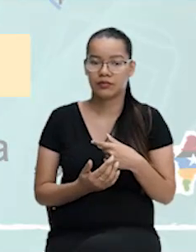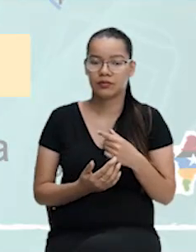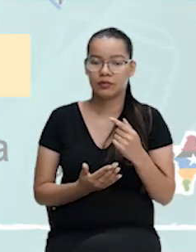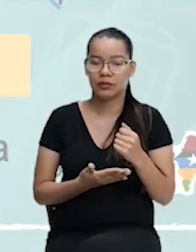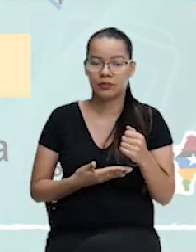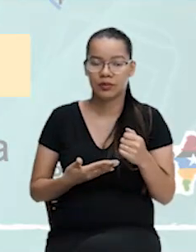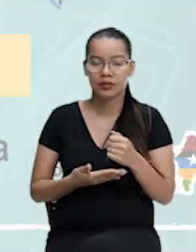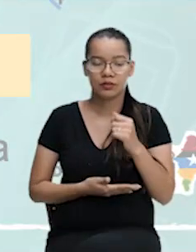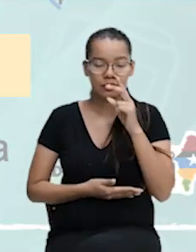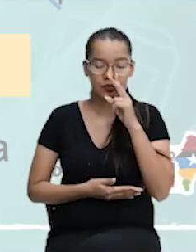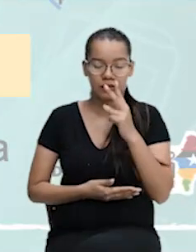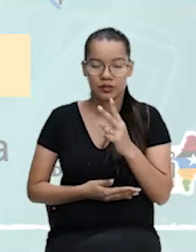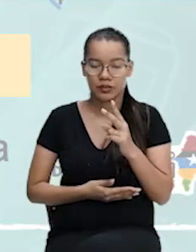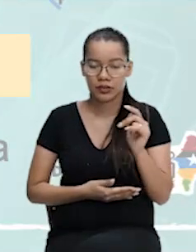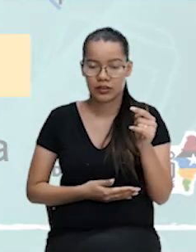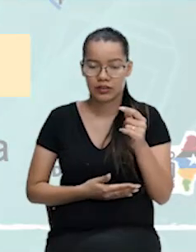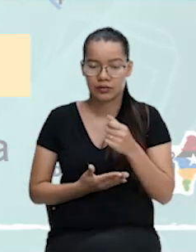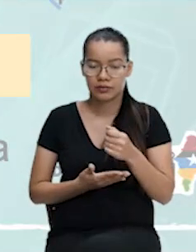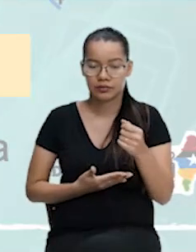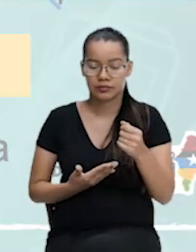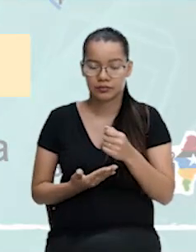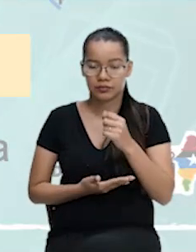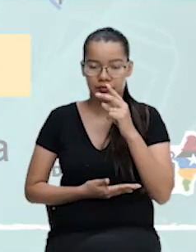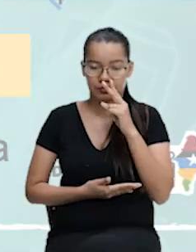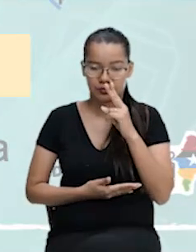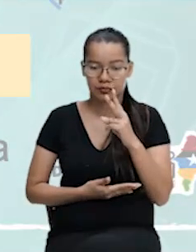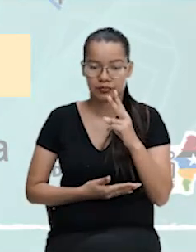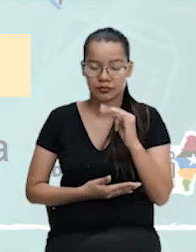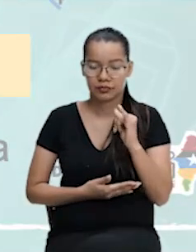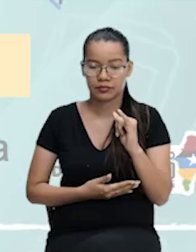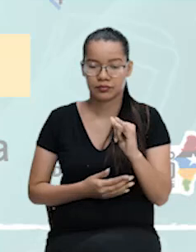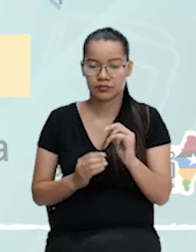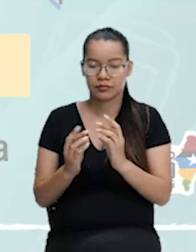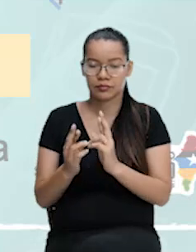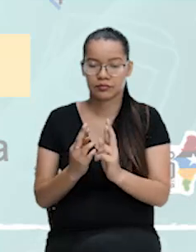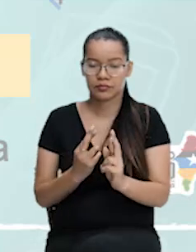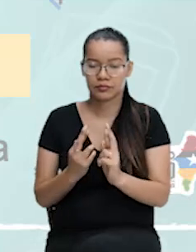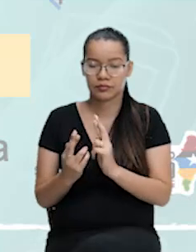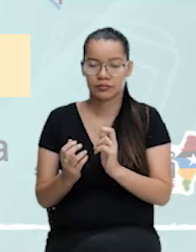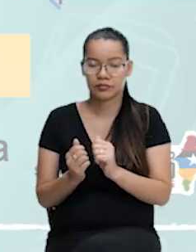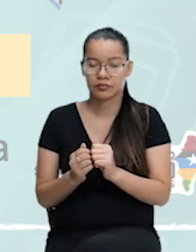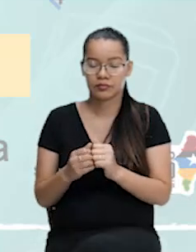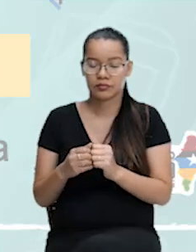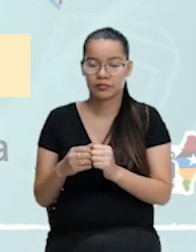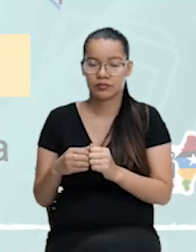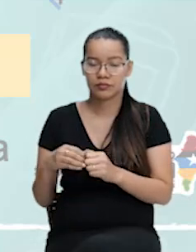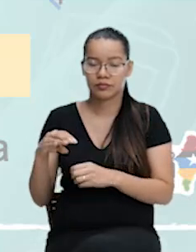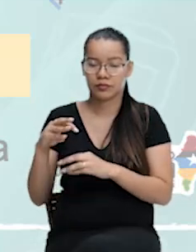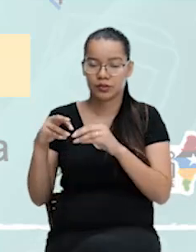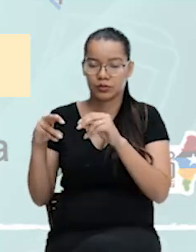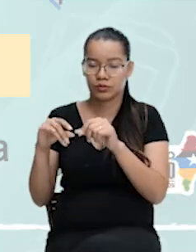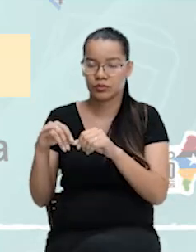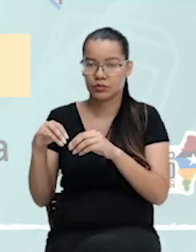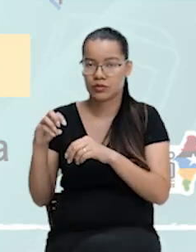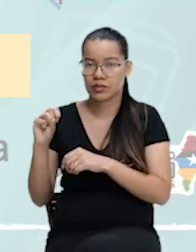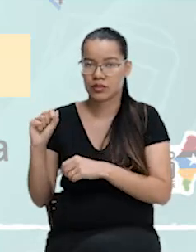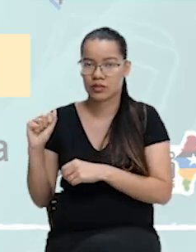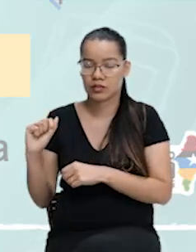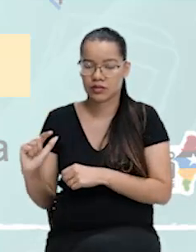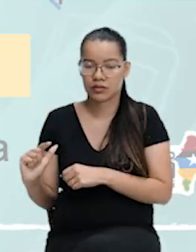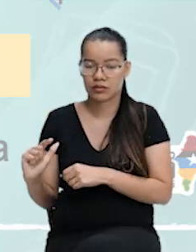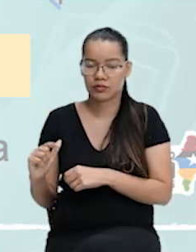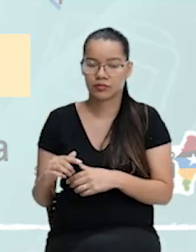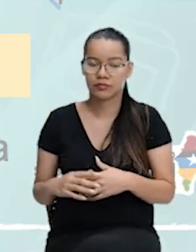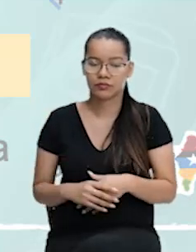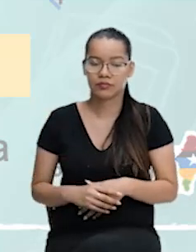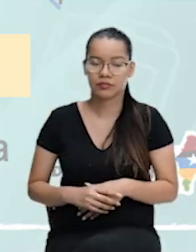forte, certo? Essa base forte ela vai reagir com um sal. Então, eu tenho o hidróxido de sódio, que é uma base